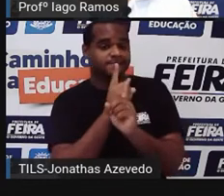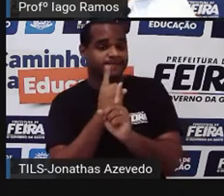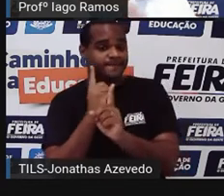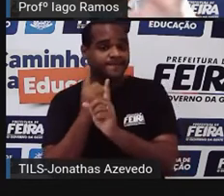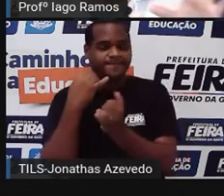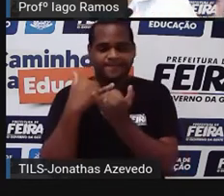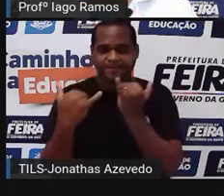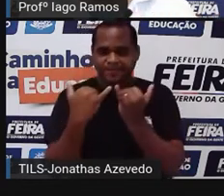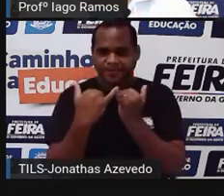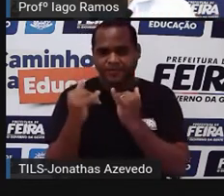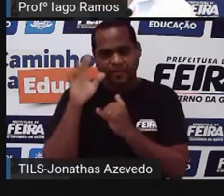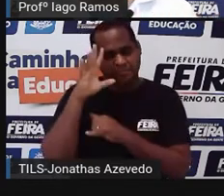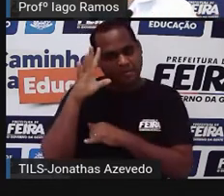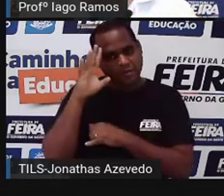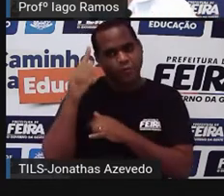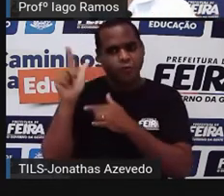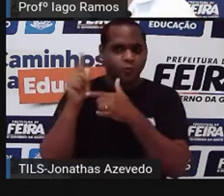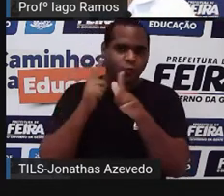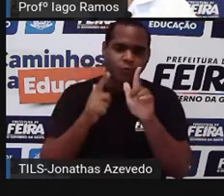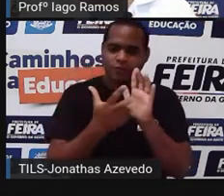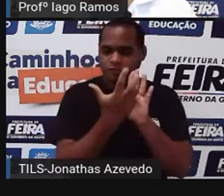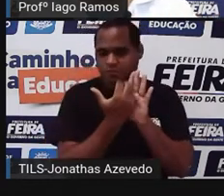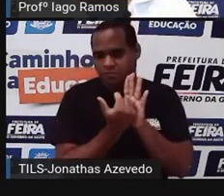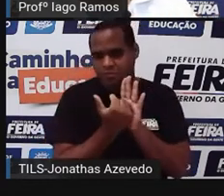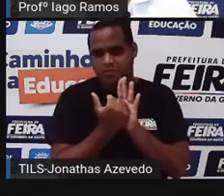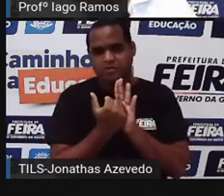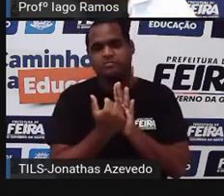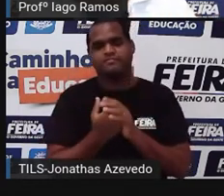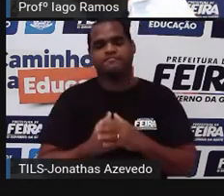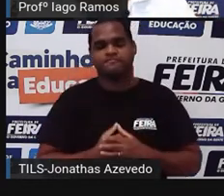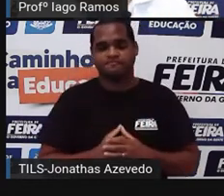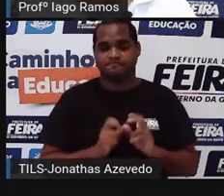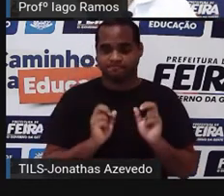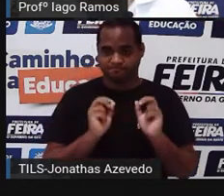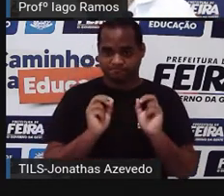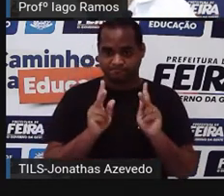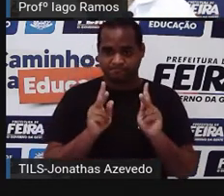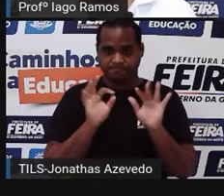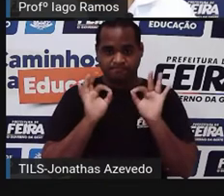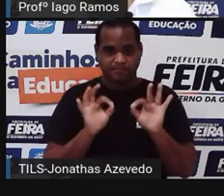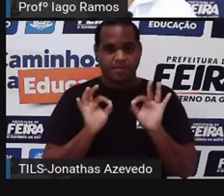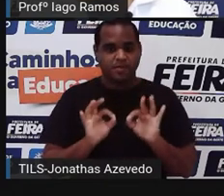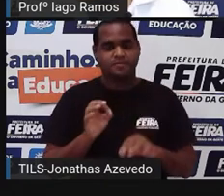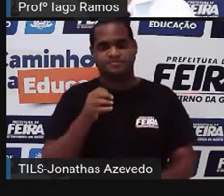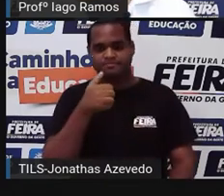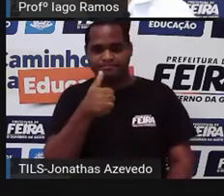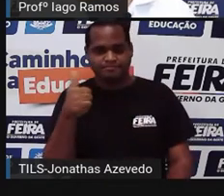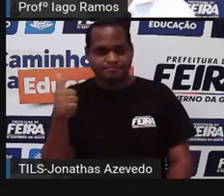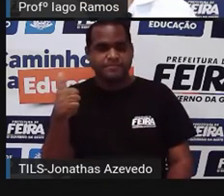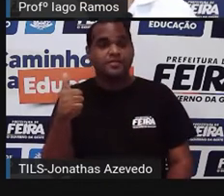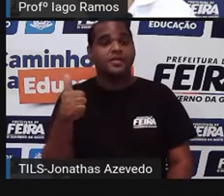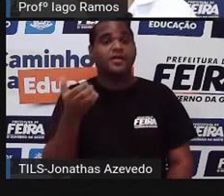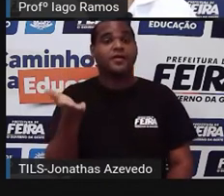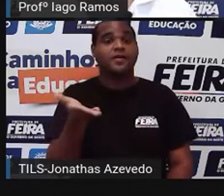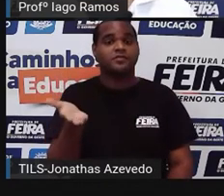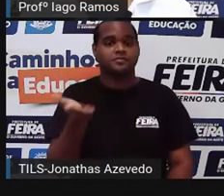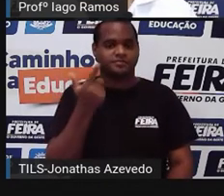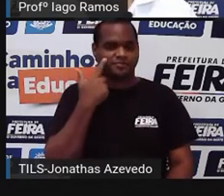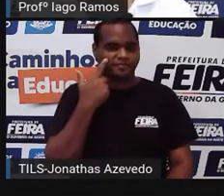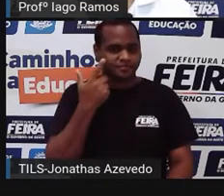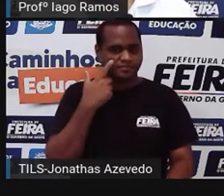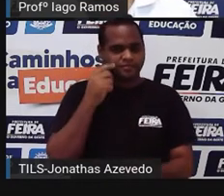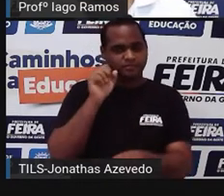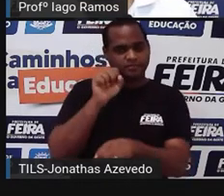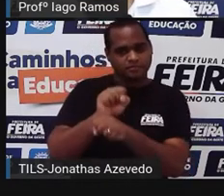semelhança pensando em qualquer figura certo beleza tranquilo então eu quero te fazer agora